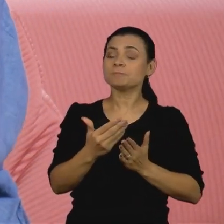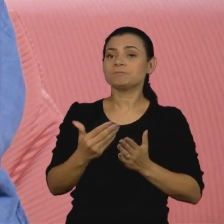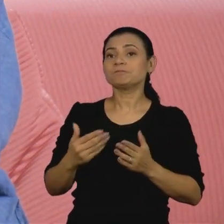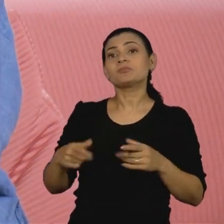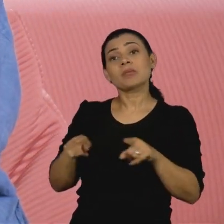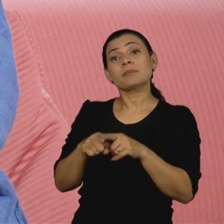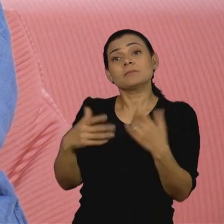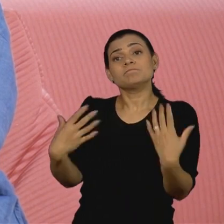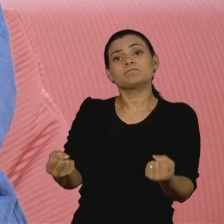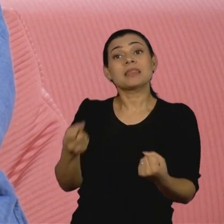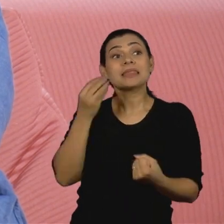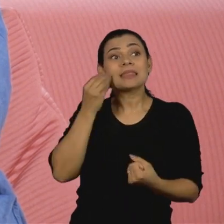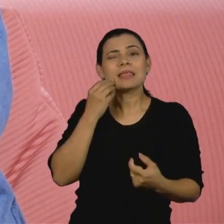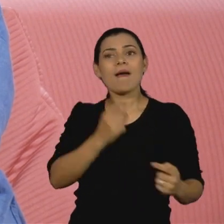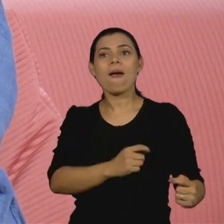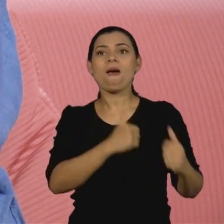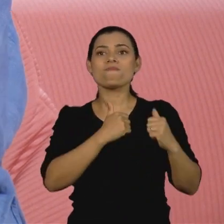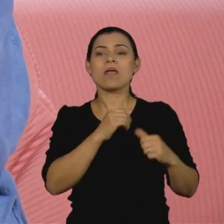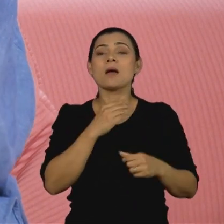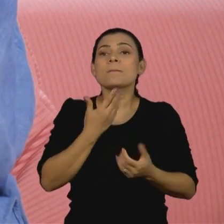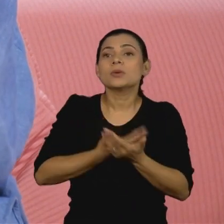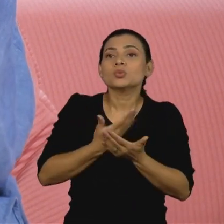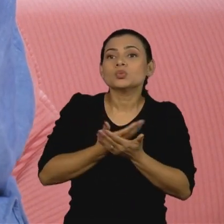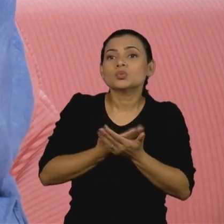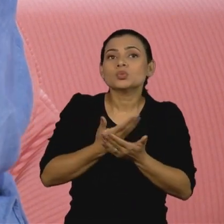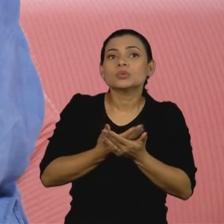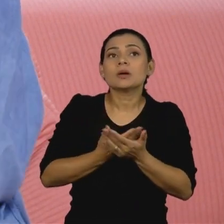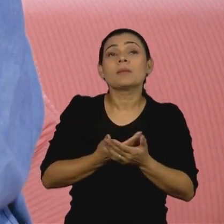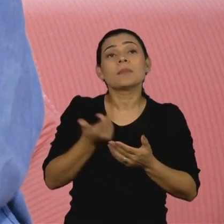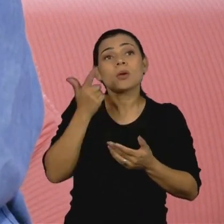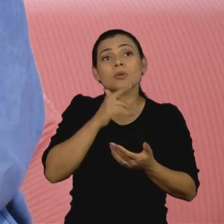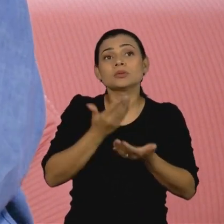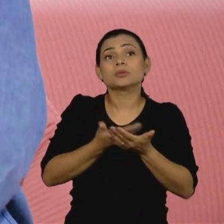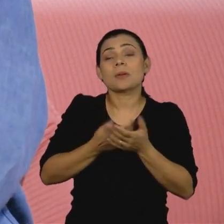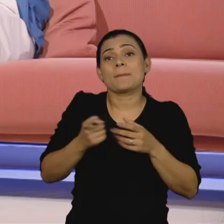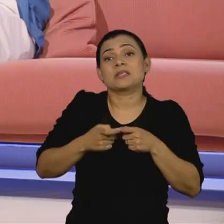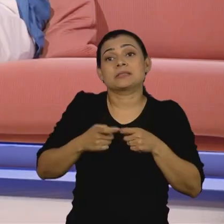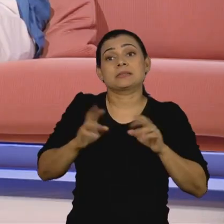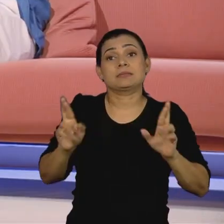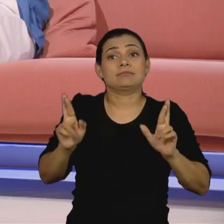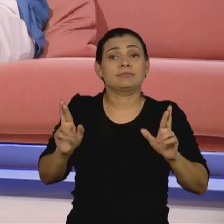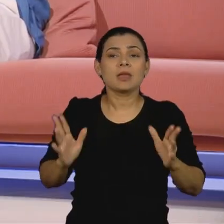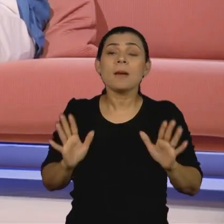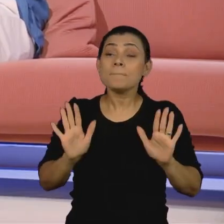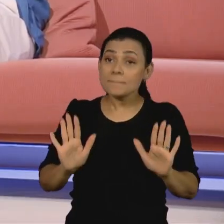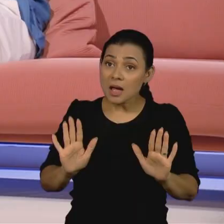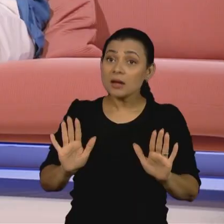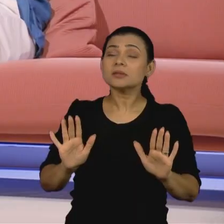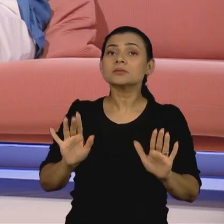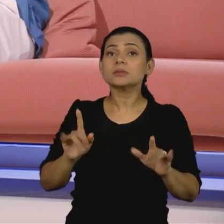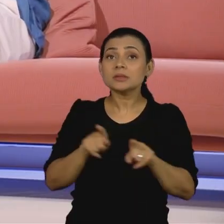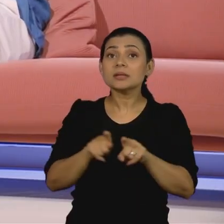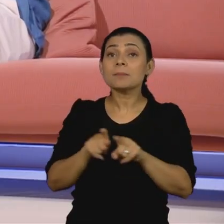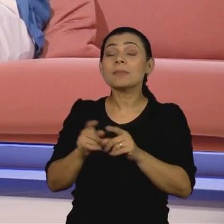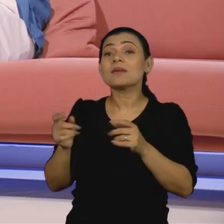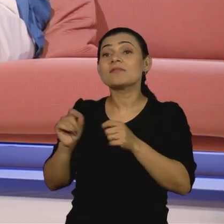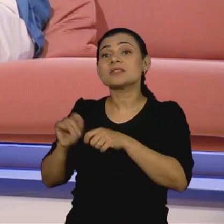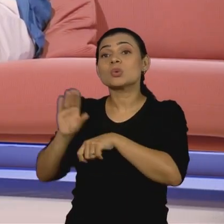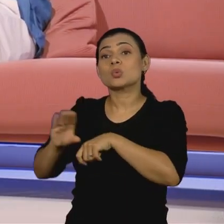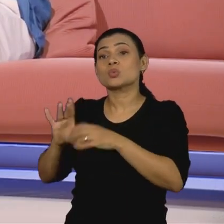eu falei, vou conseguir uma bolsa de estudos da indústria Votorantim e vou estudar medicina. Mas daí, junto com isso, eu estava fazendo